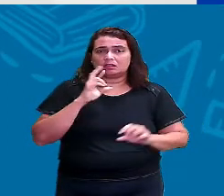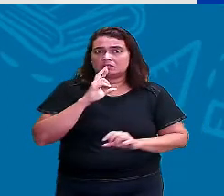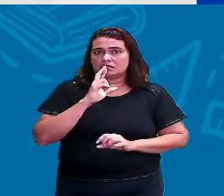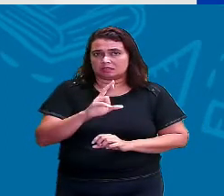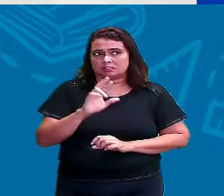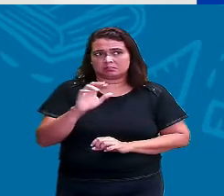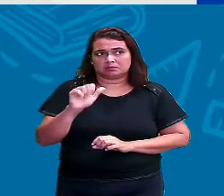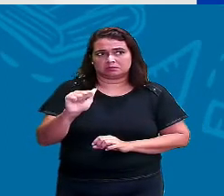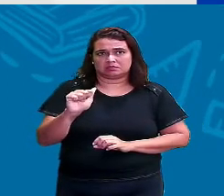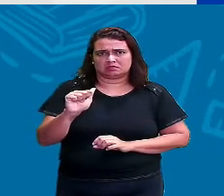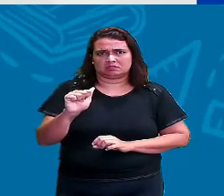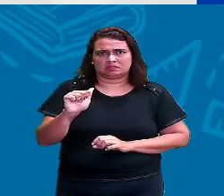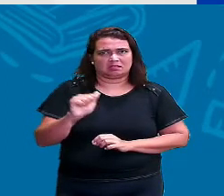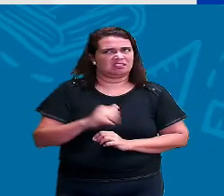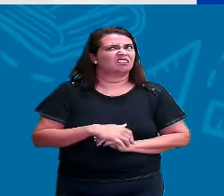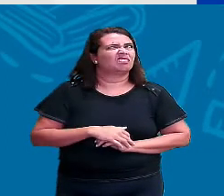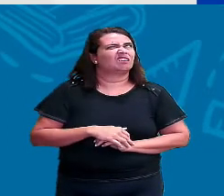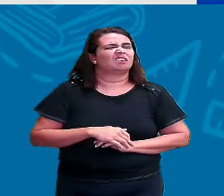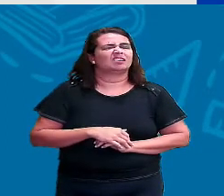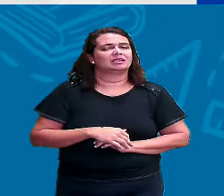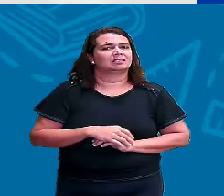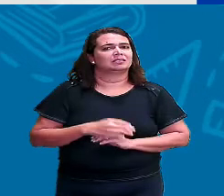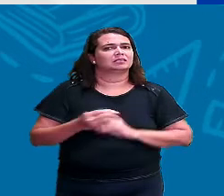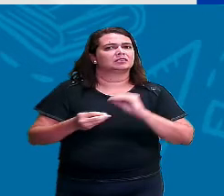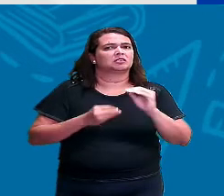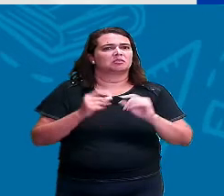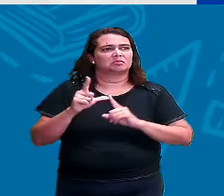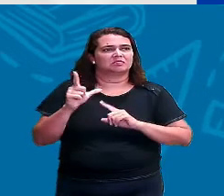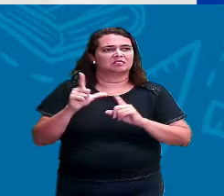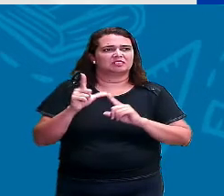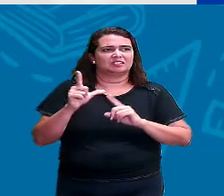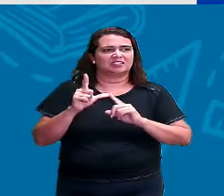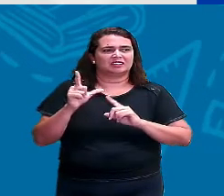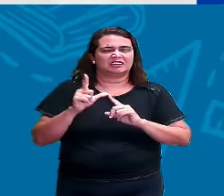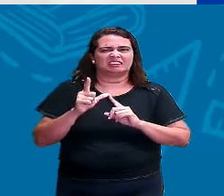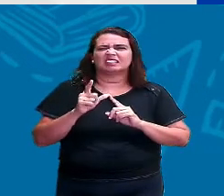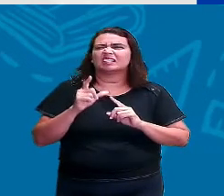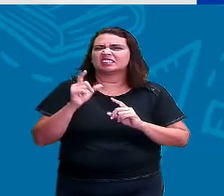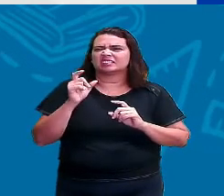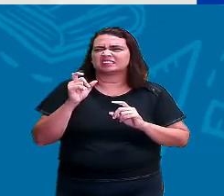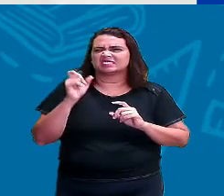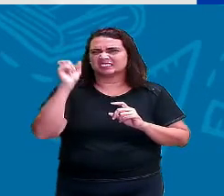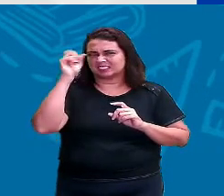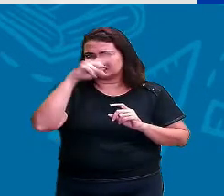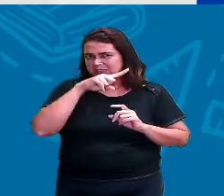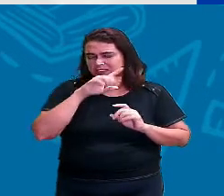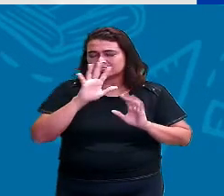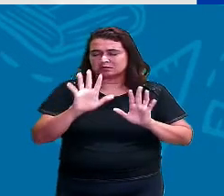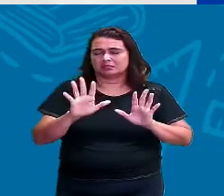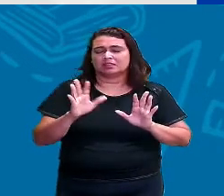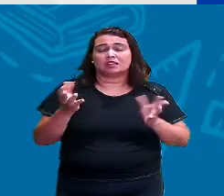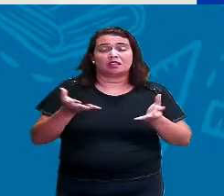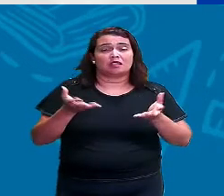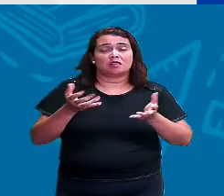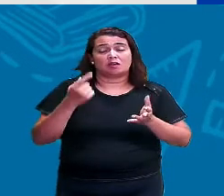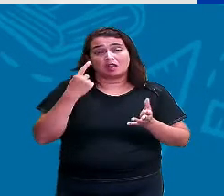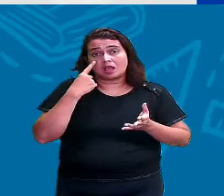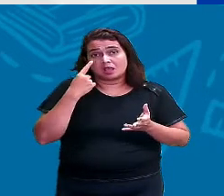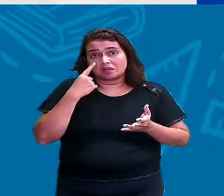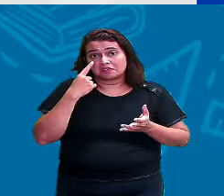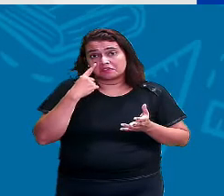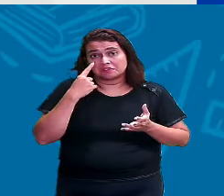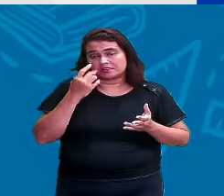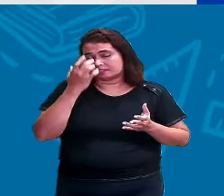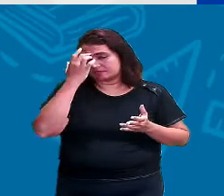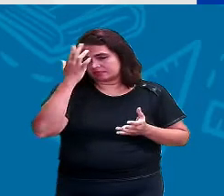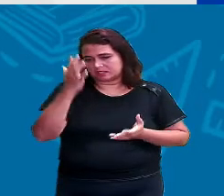resposta A. Olha, com letra assim, fica um pouquinho mais difícil. Mas vamos para um exemplo que